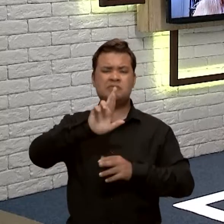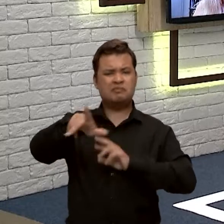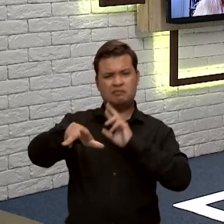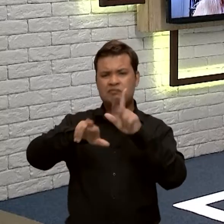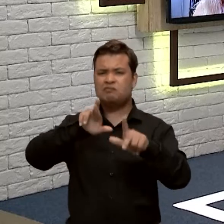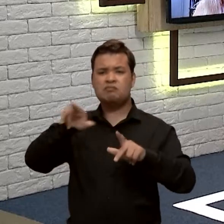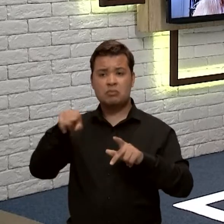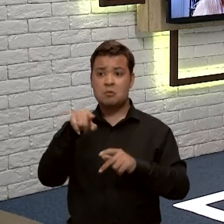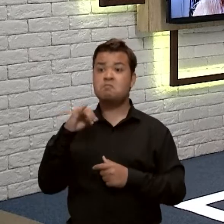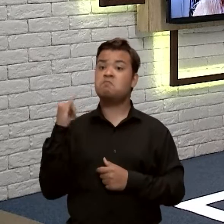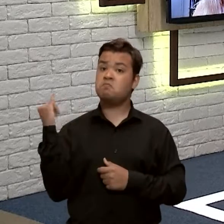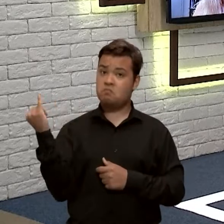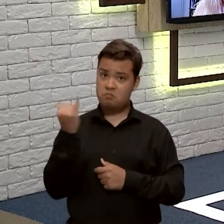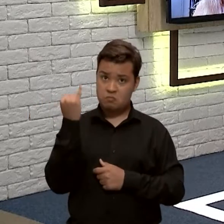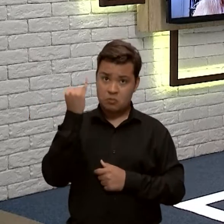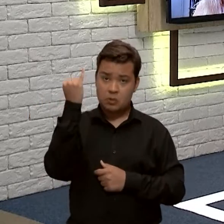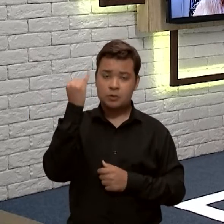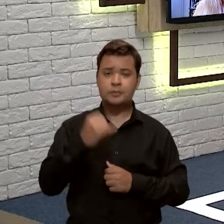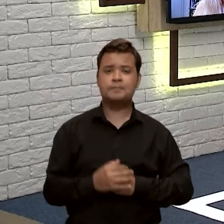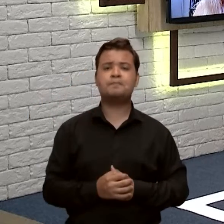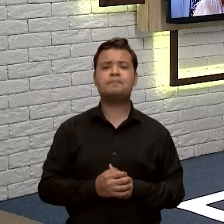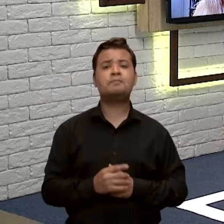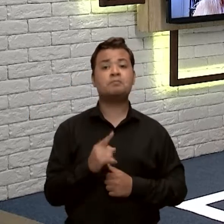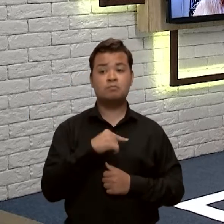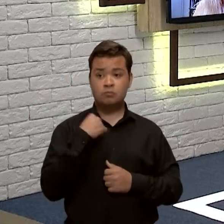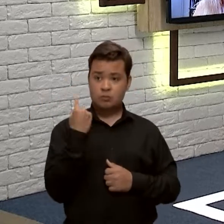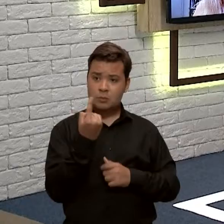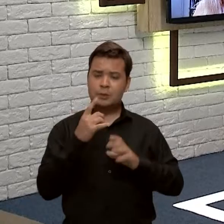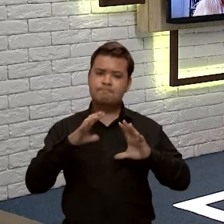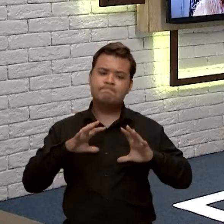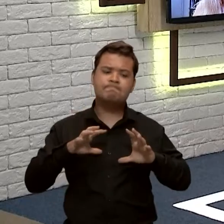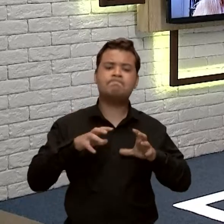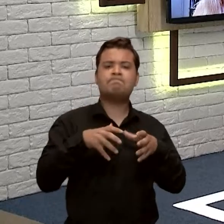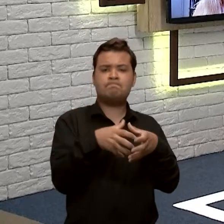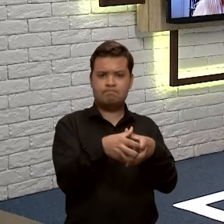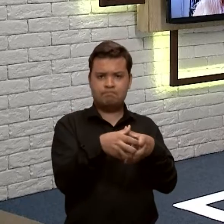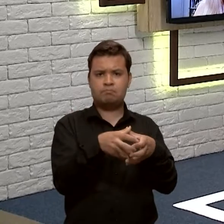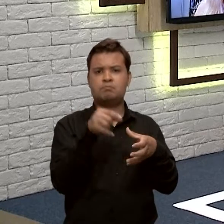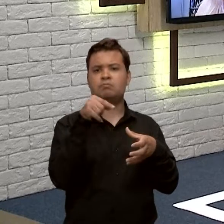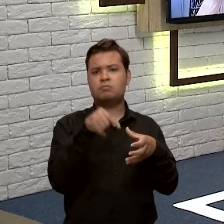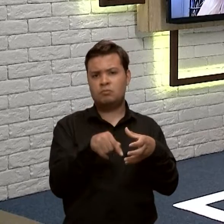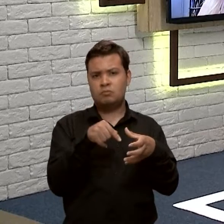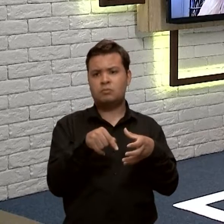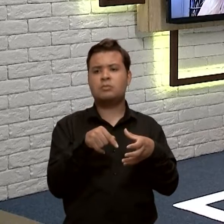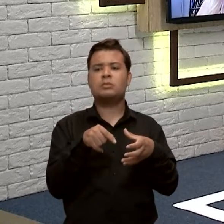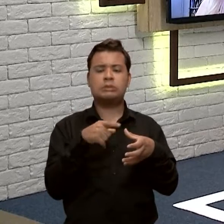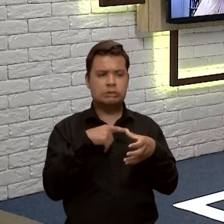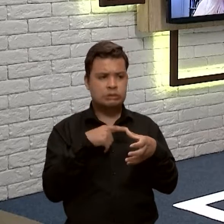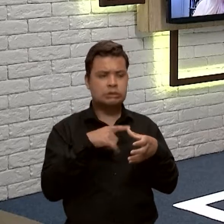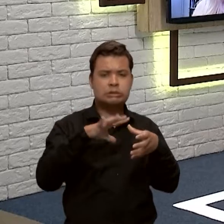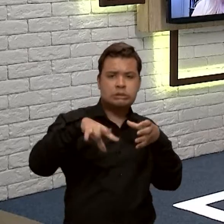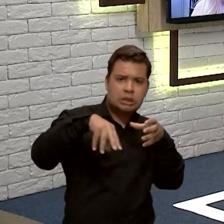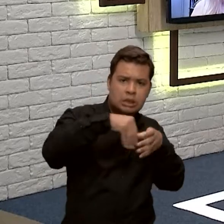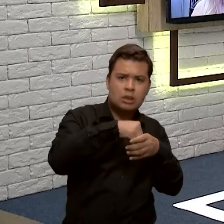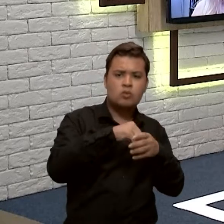importantes, nós nos agrupamos em torno das comissões e outros movimentos, no